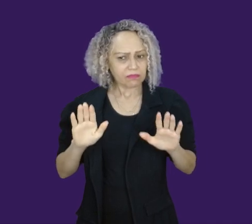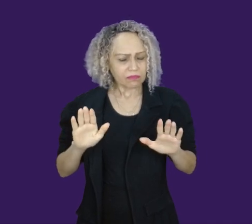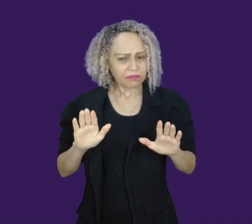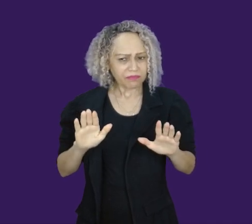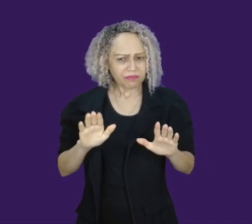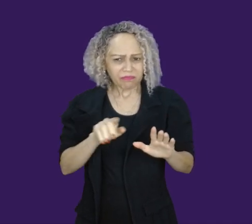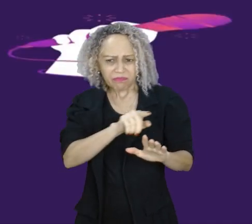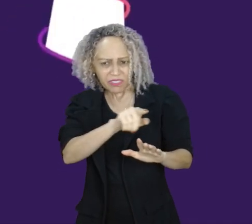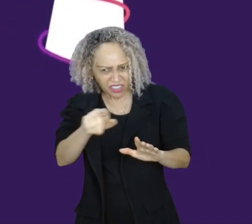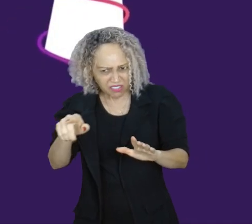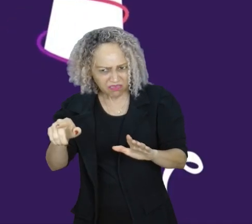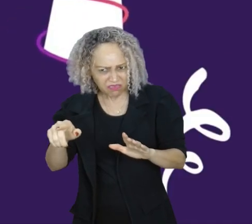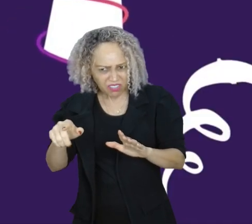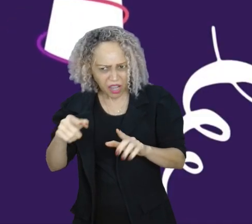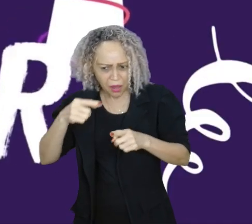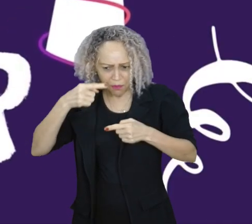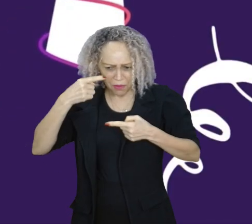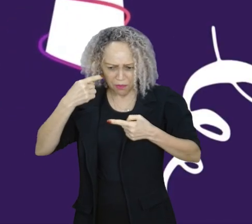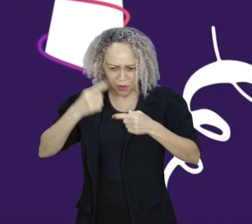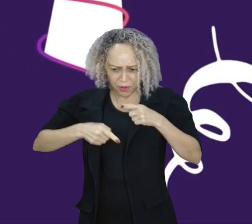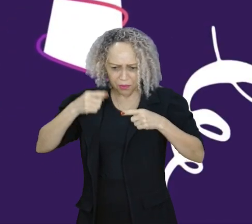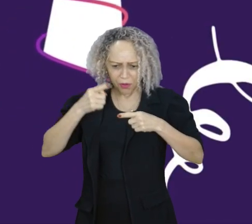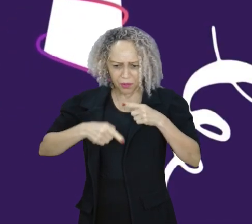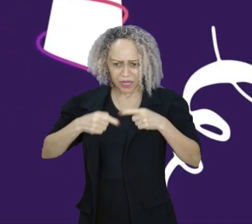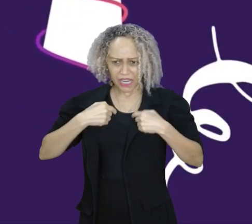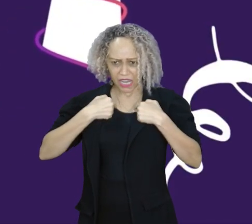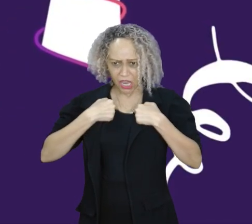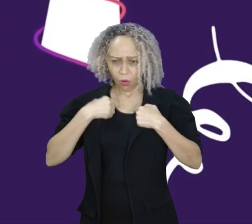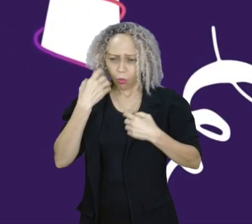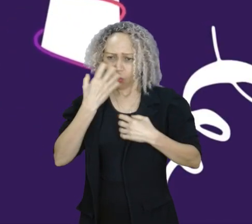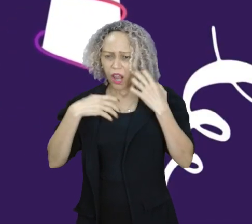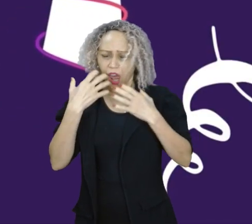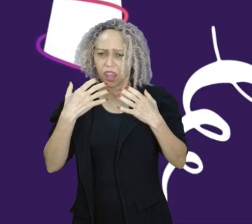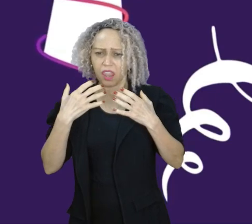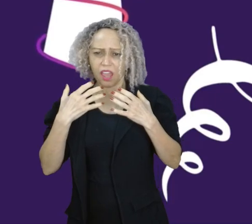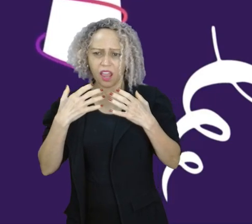Ninguém vai me impedir de cantar e lutar.